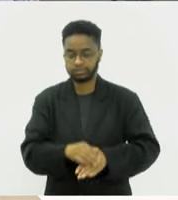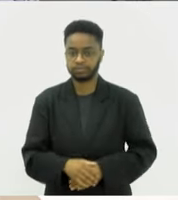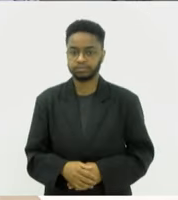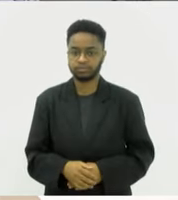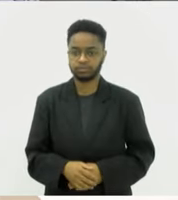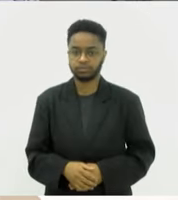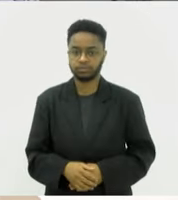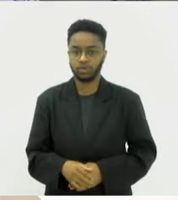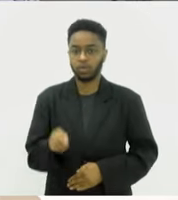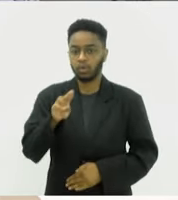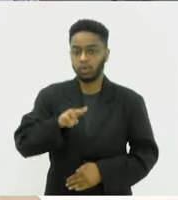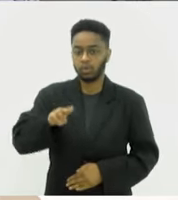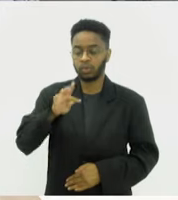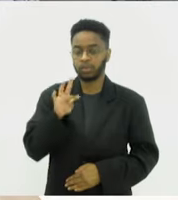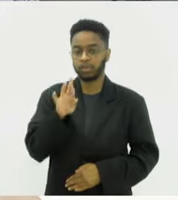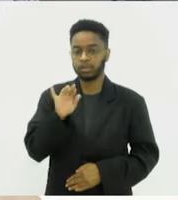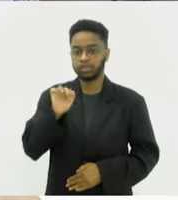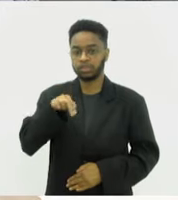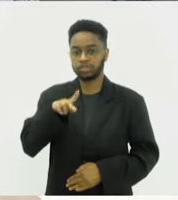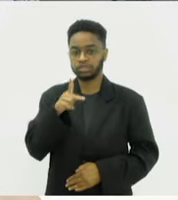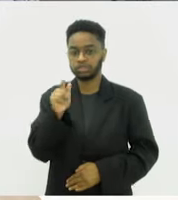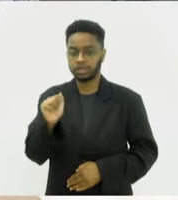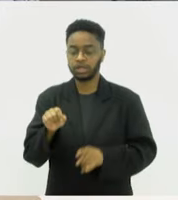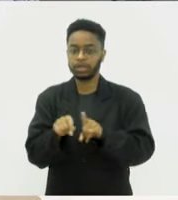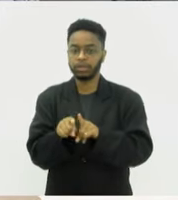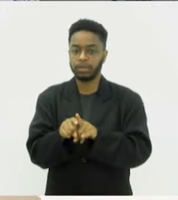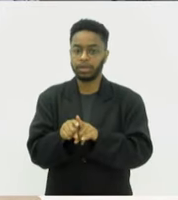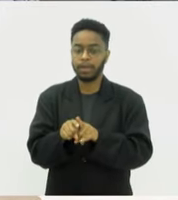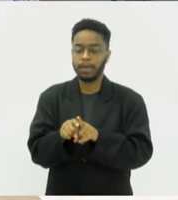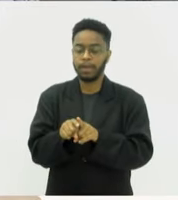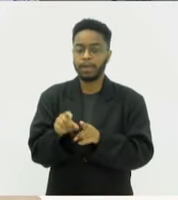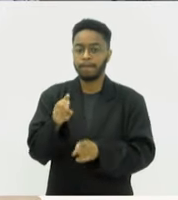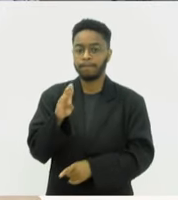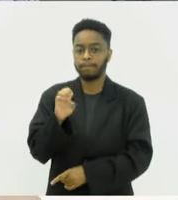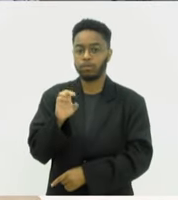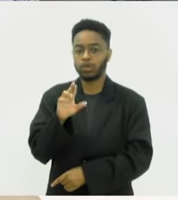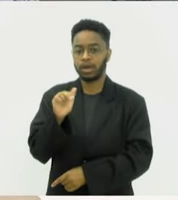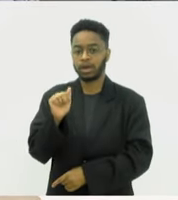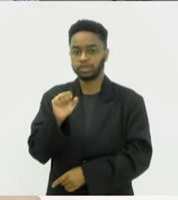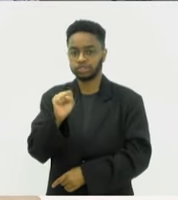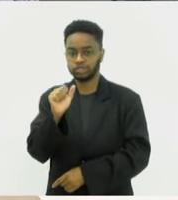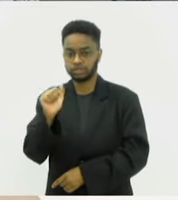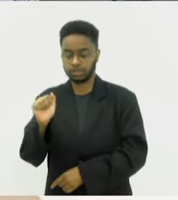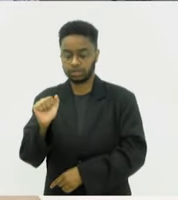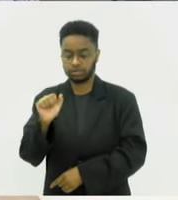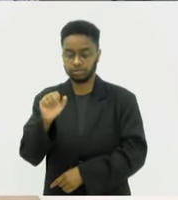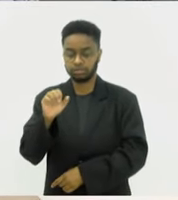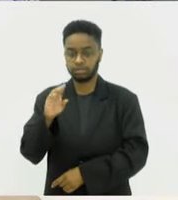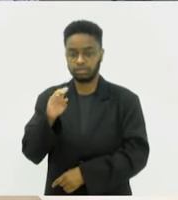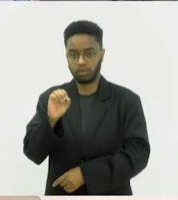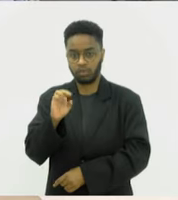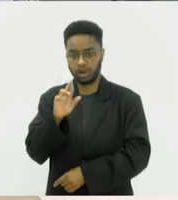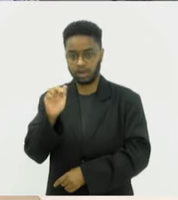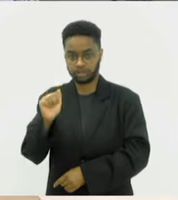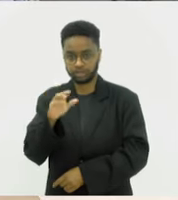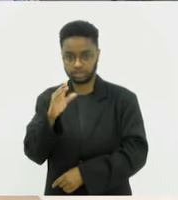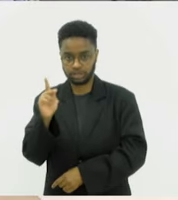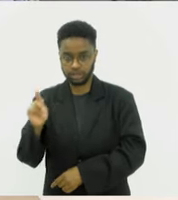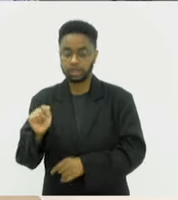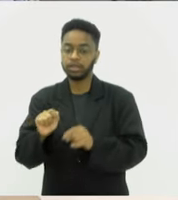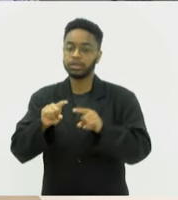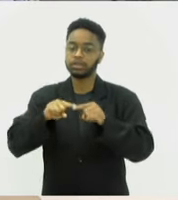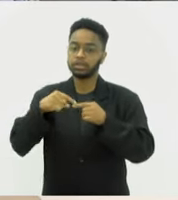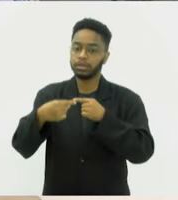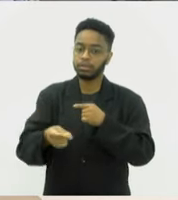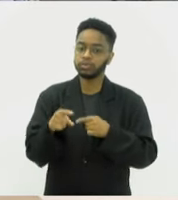com trincha e borracha esponja, que é o material específico que a gente usa. E, posteriormente, a gente